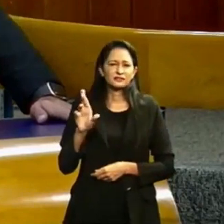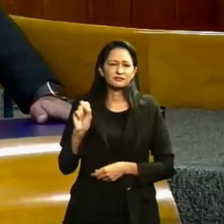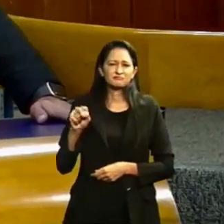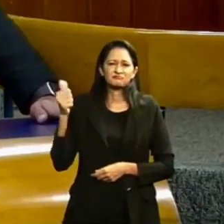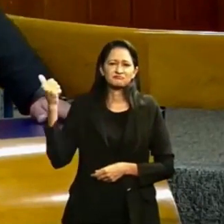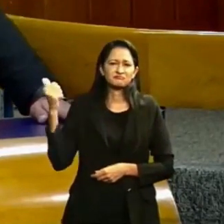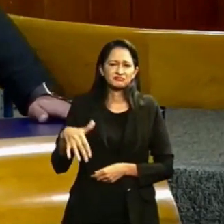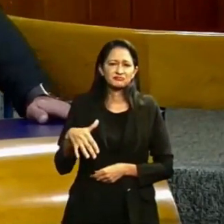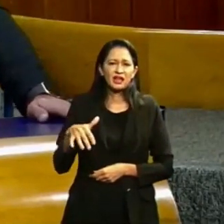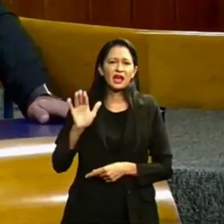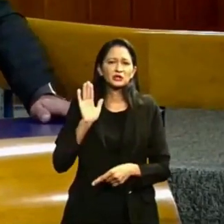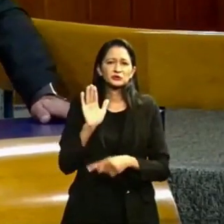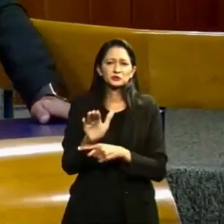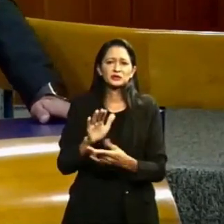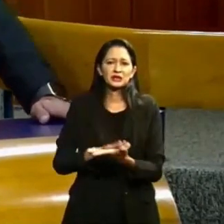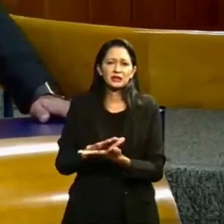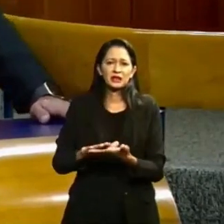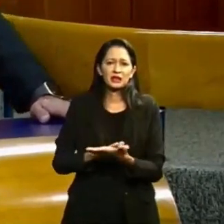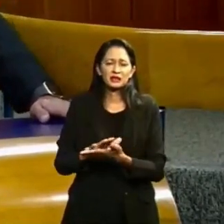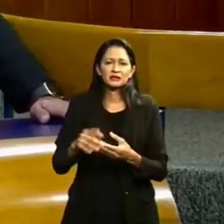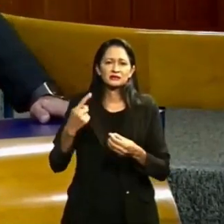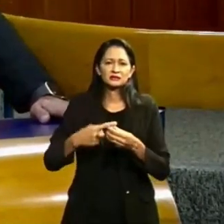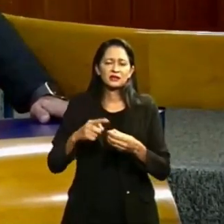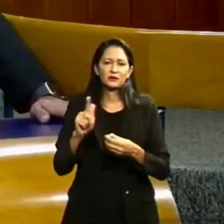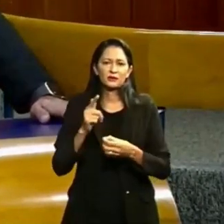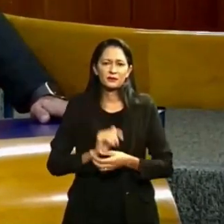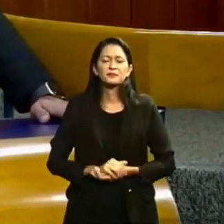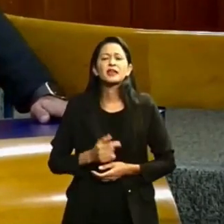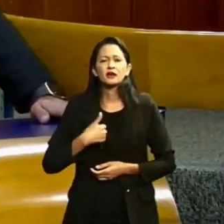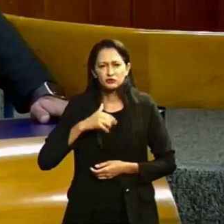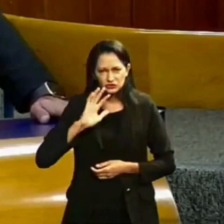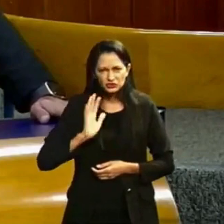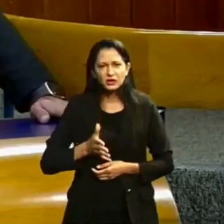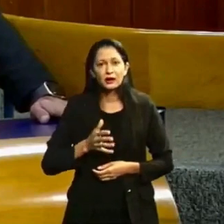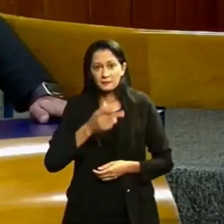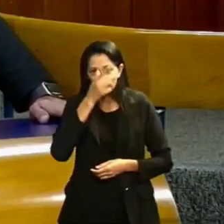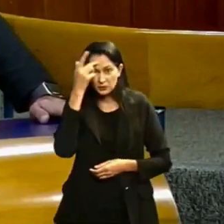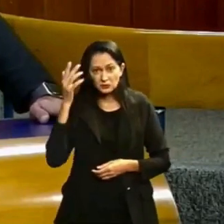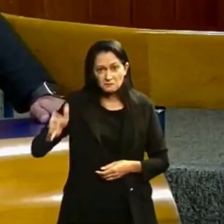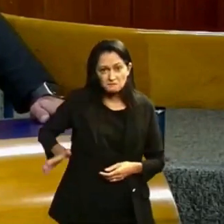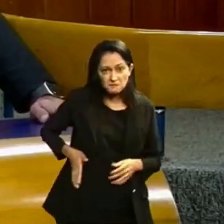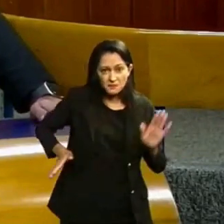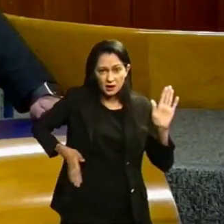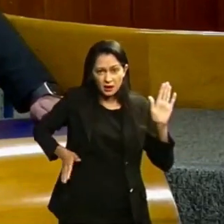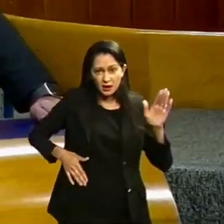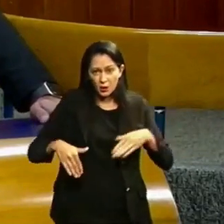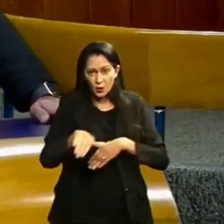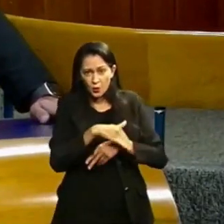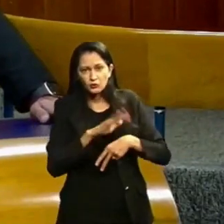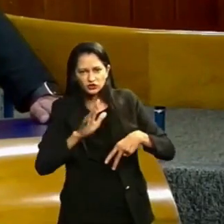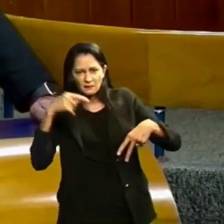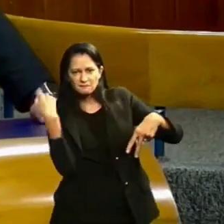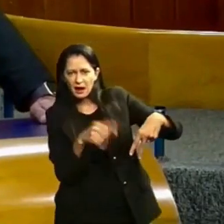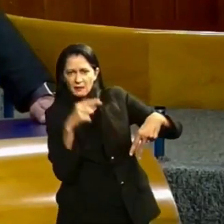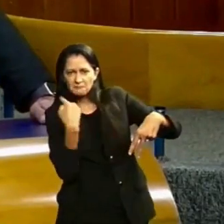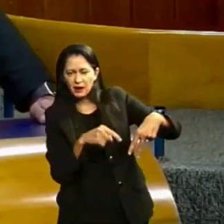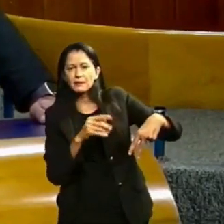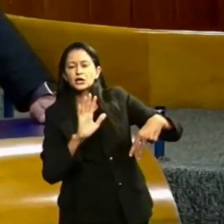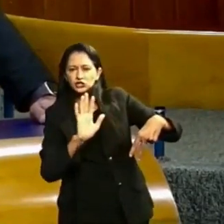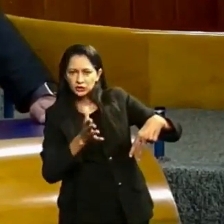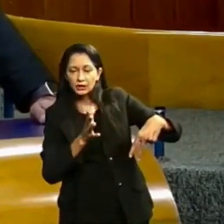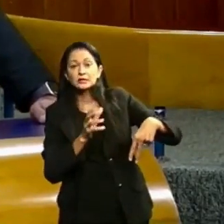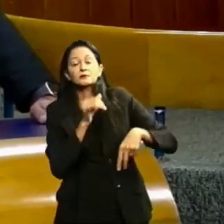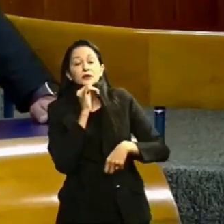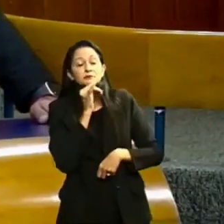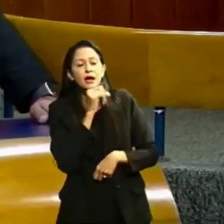cidade de Goiânia. E eu, algumas vezes, eu já bati em moleque na rua e bandido,